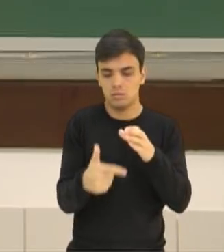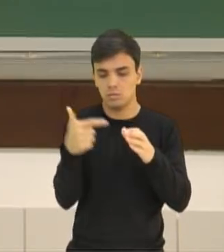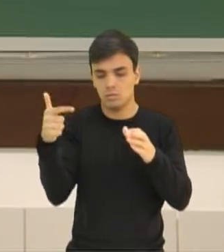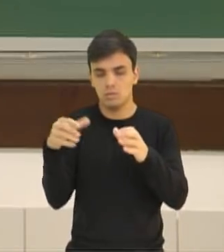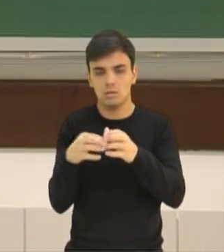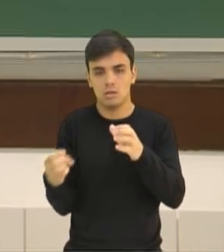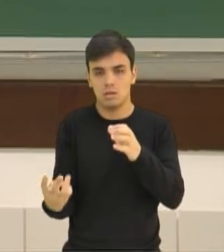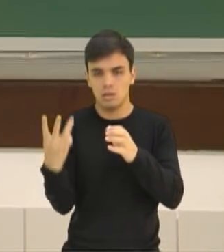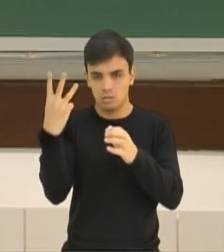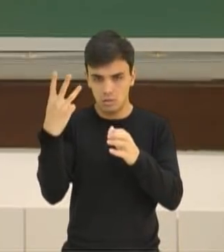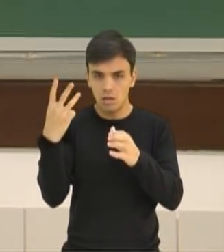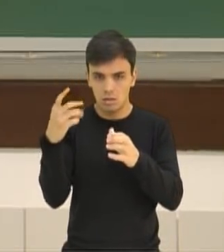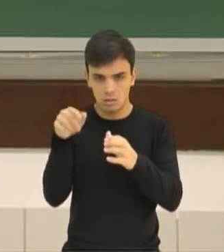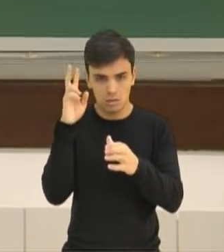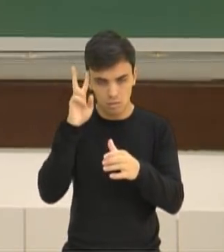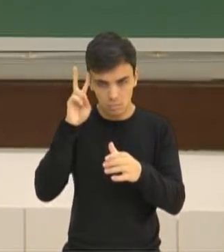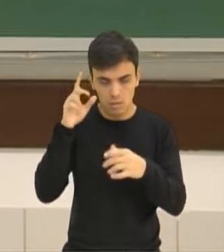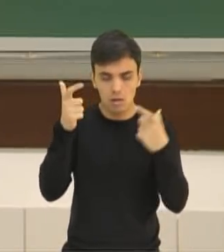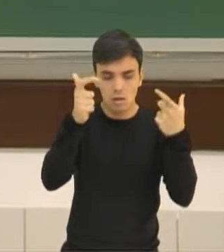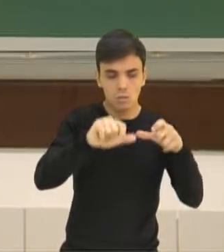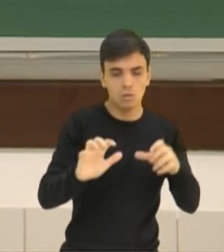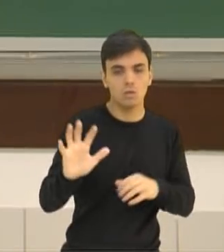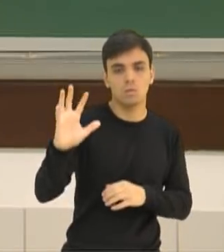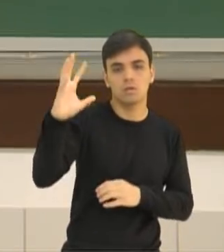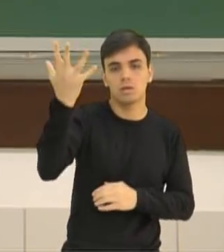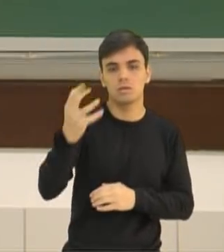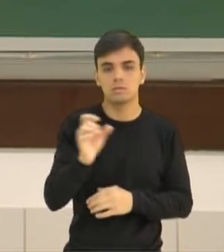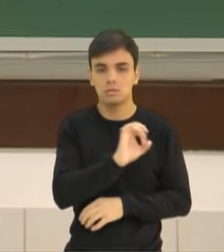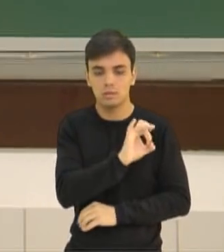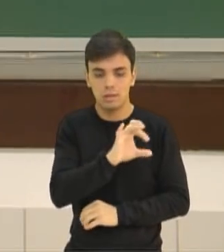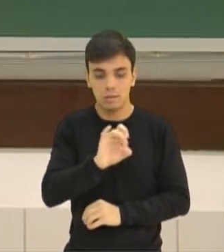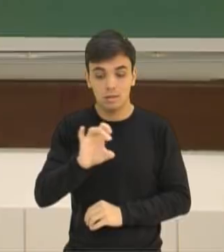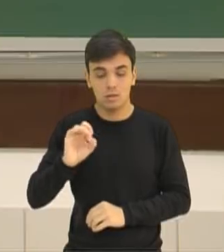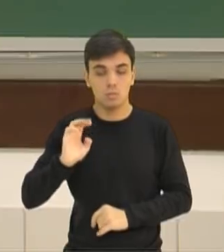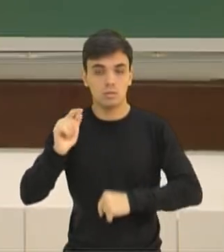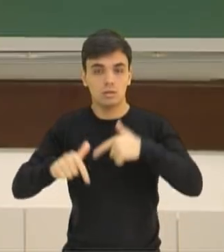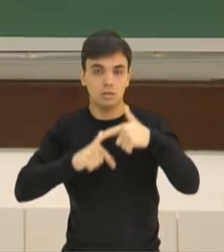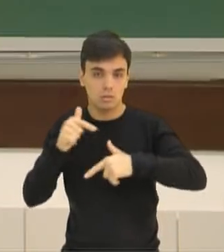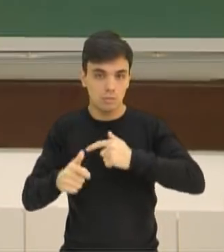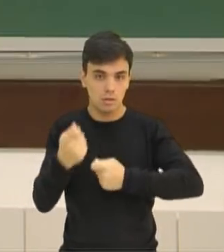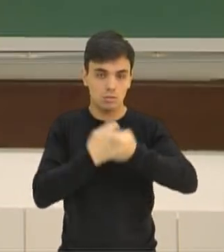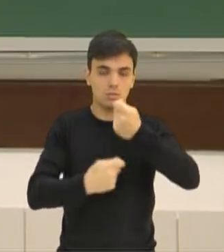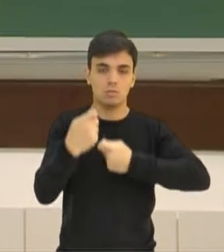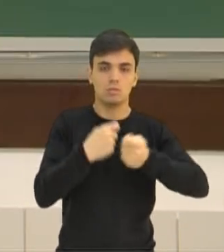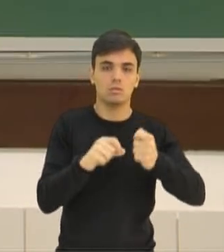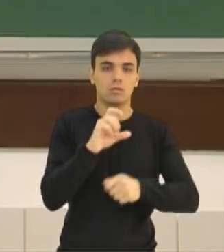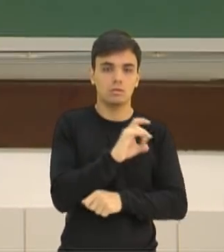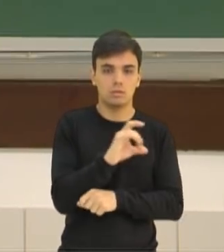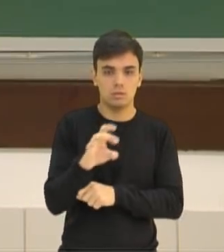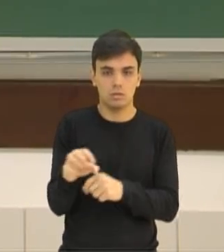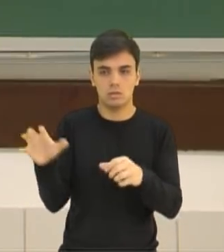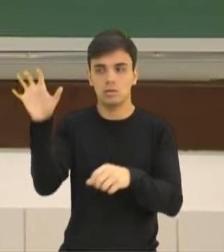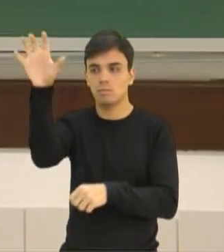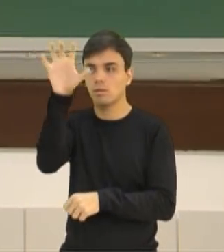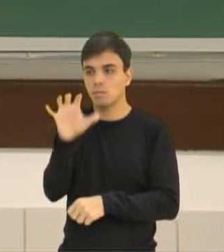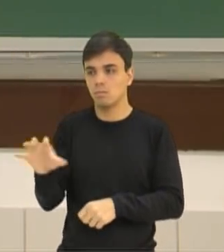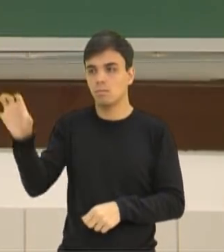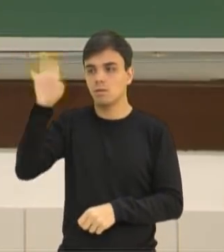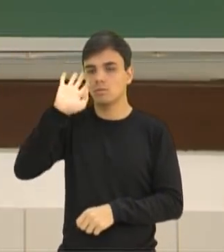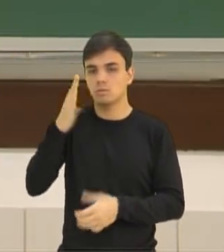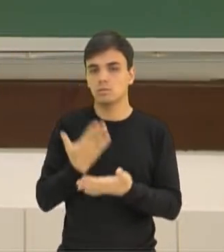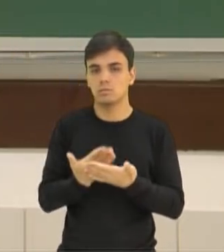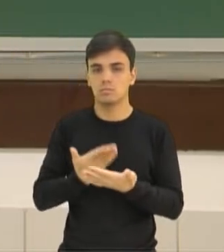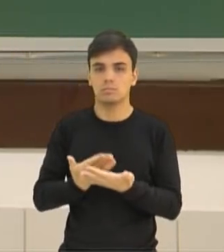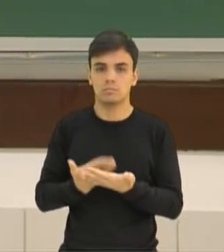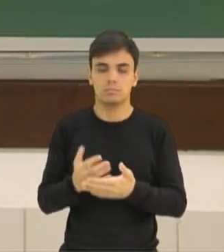Essa ideia de onde acontece cada uma das atividades econômicas em cada uma das regiões que a gente já estudou. Então,